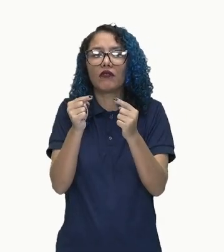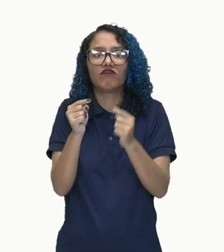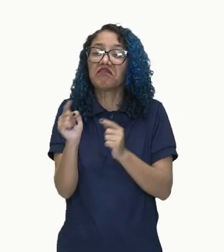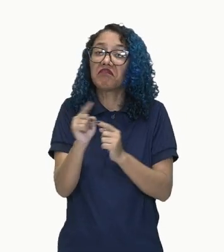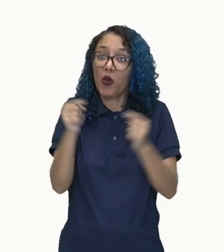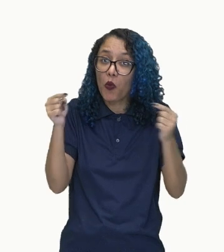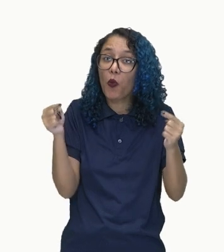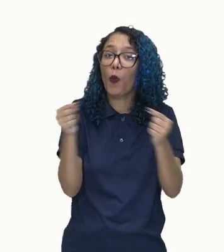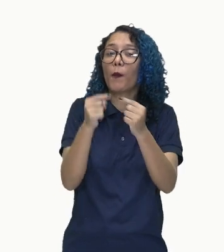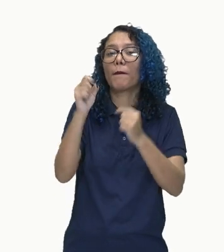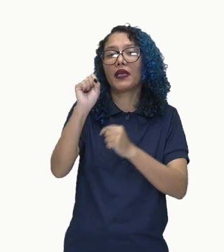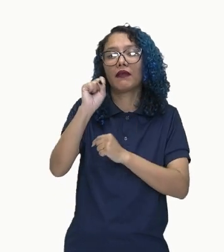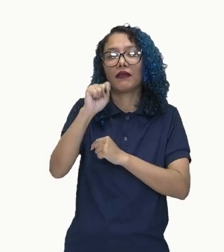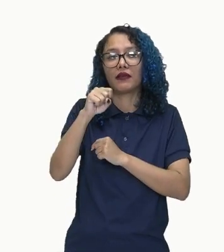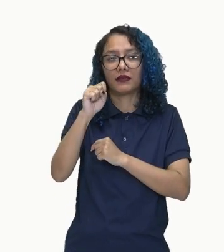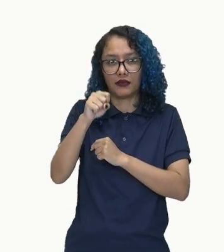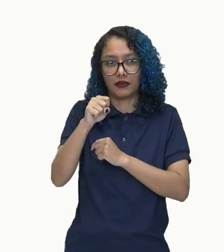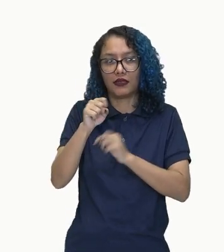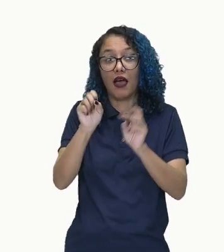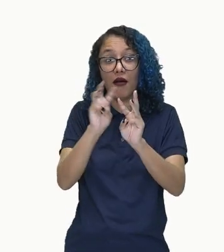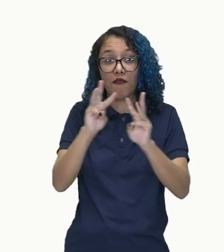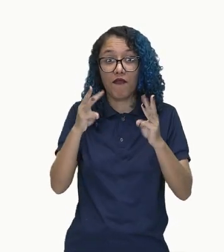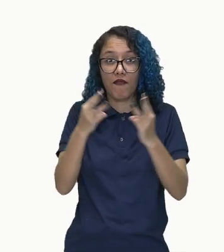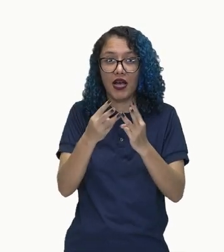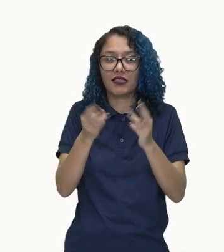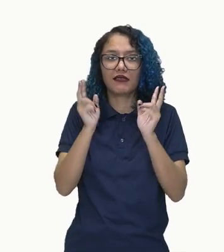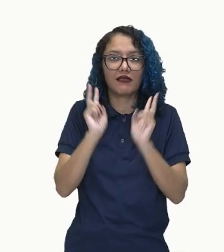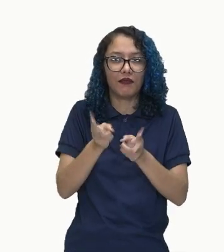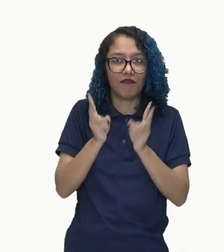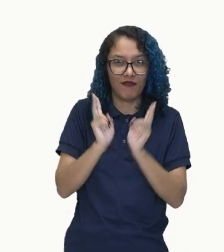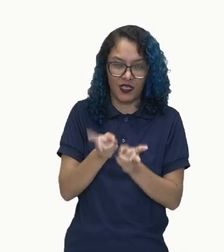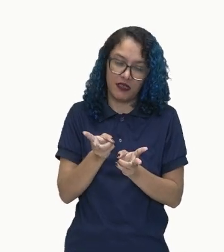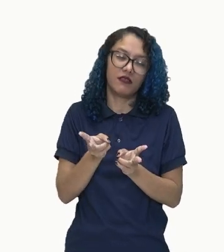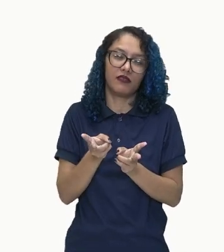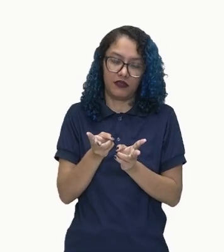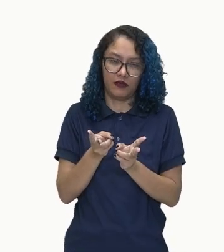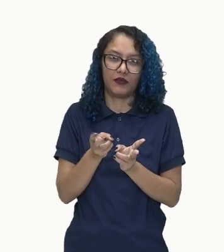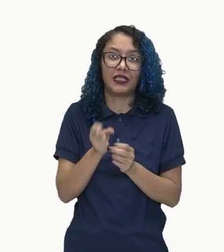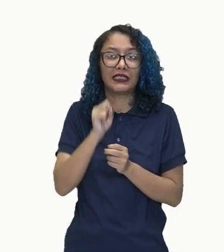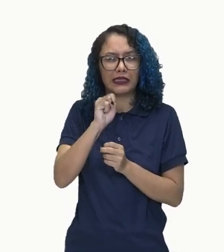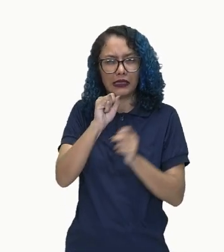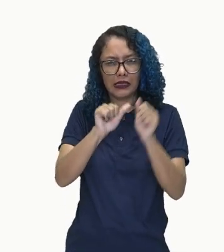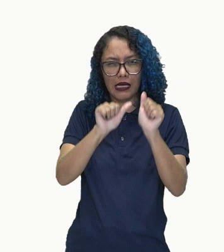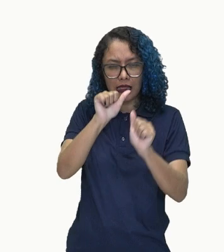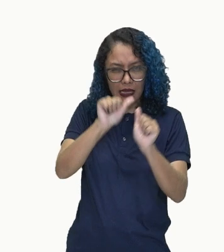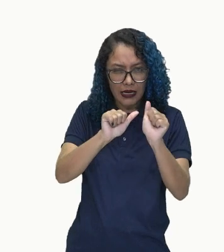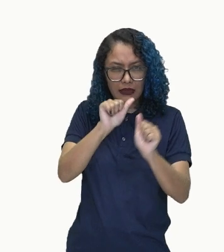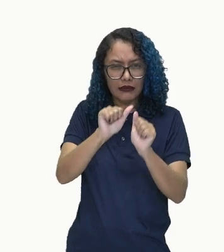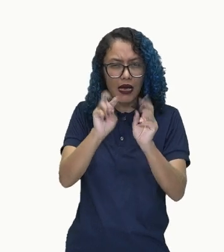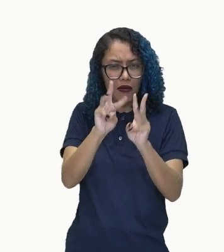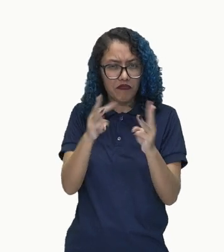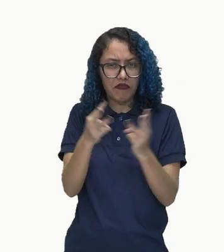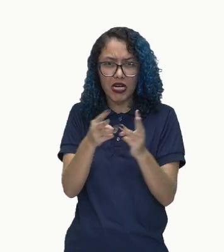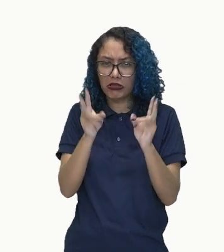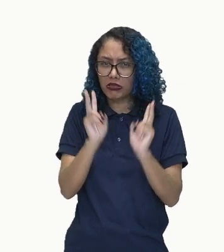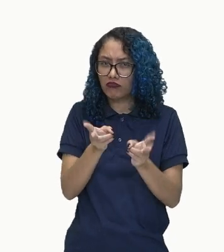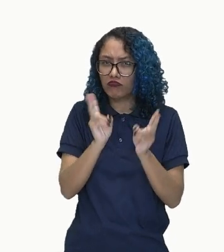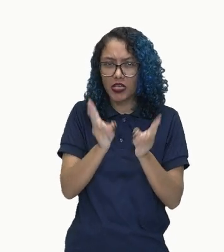massa do sistema ela foi conservada, tá? Se a gente for pensar mesmo, né, a gente vai ver que a massa foi conservada do